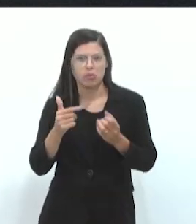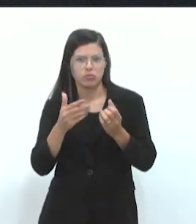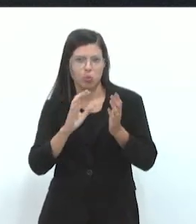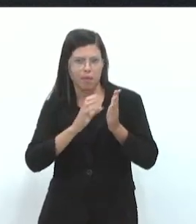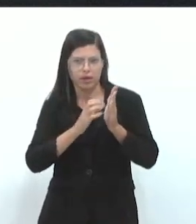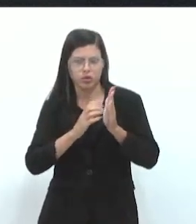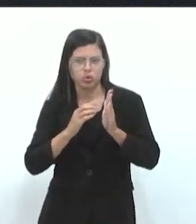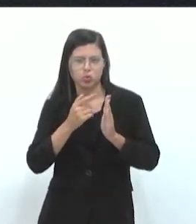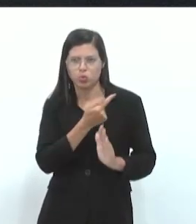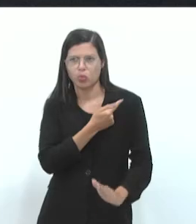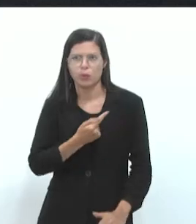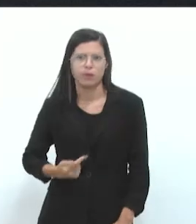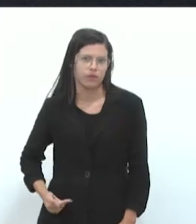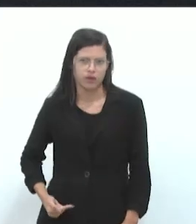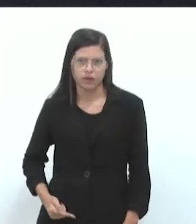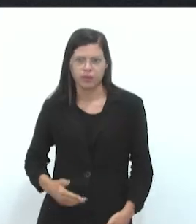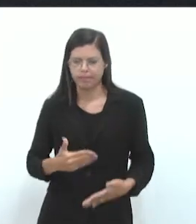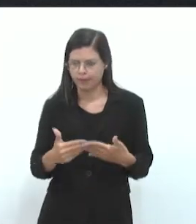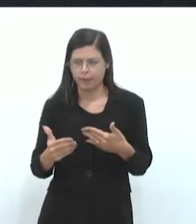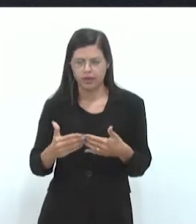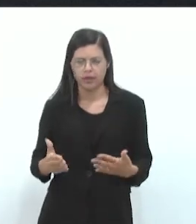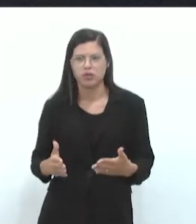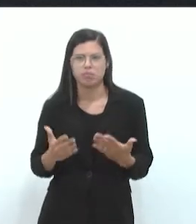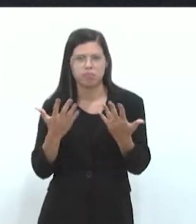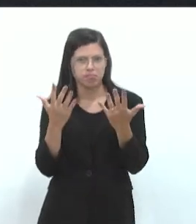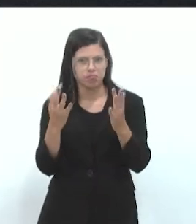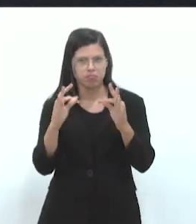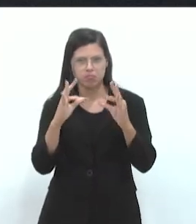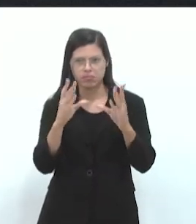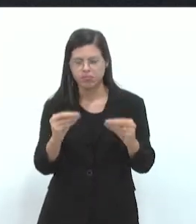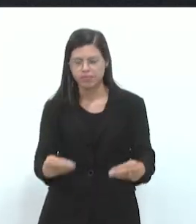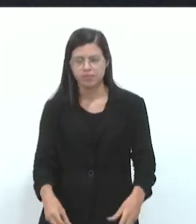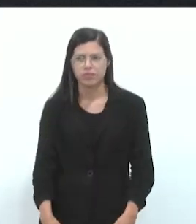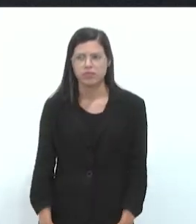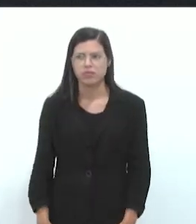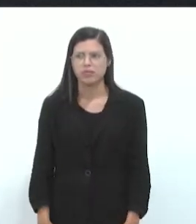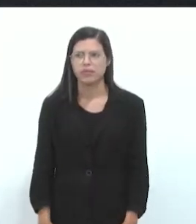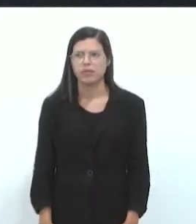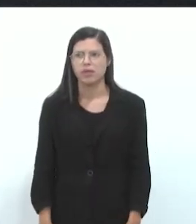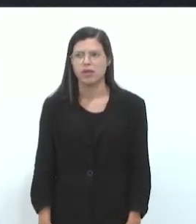parlamento. Parabéns a todos. Bem,